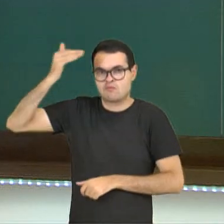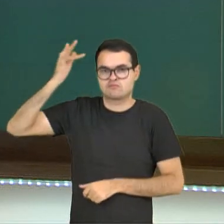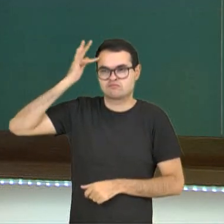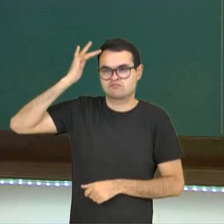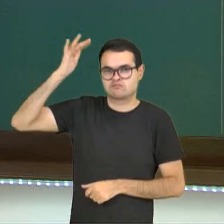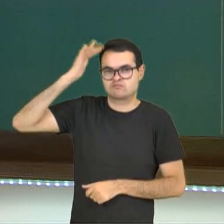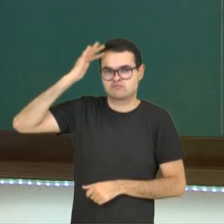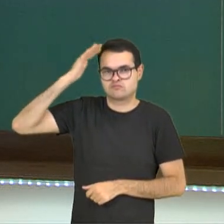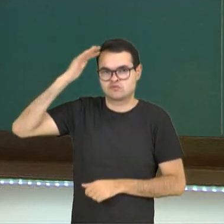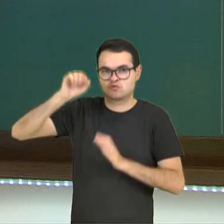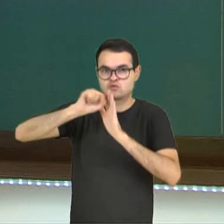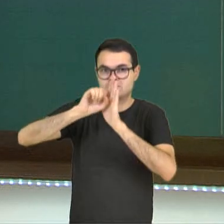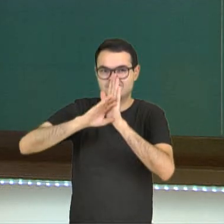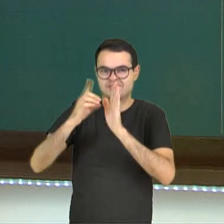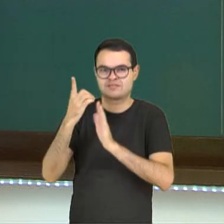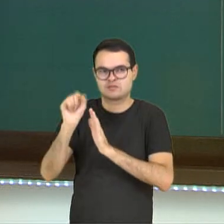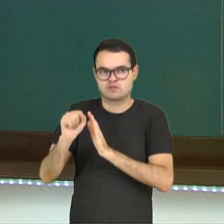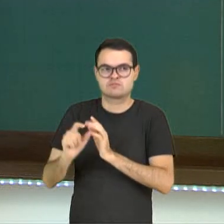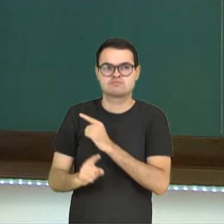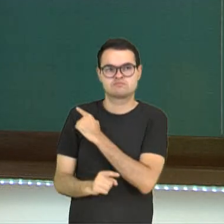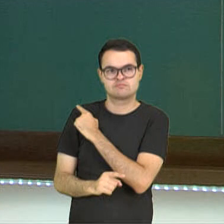XVIII,